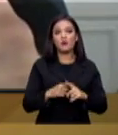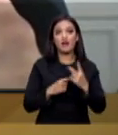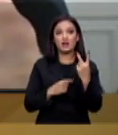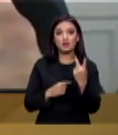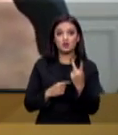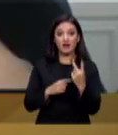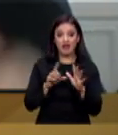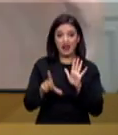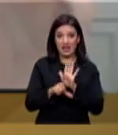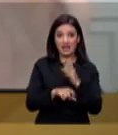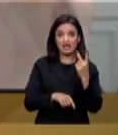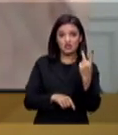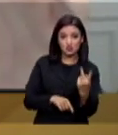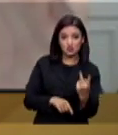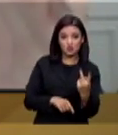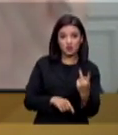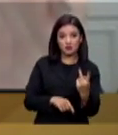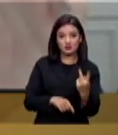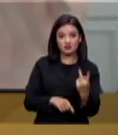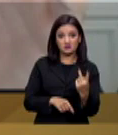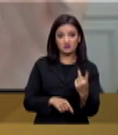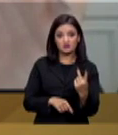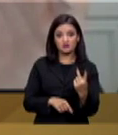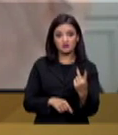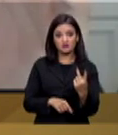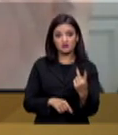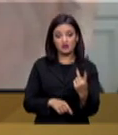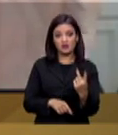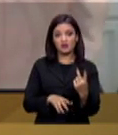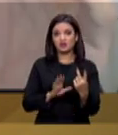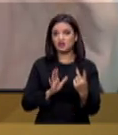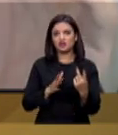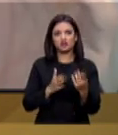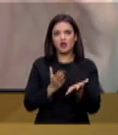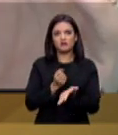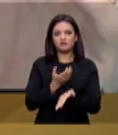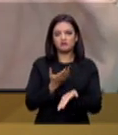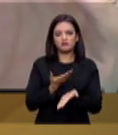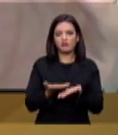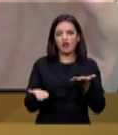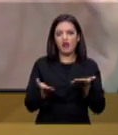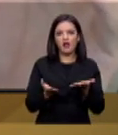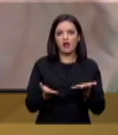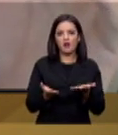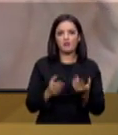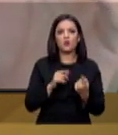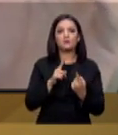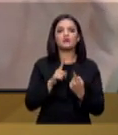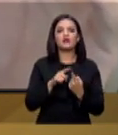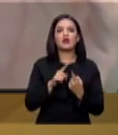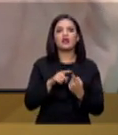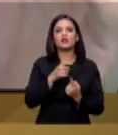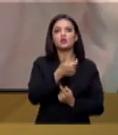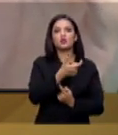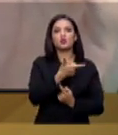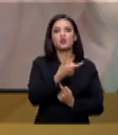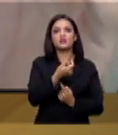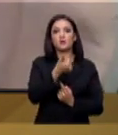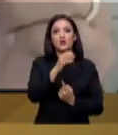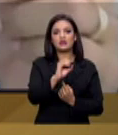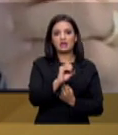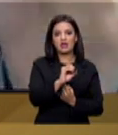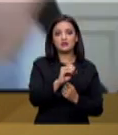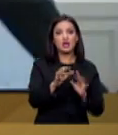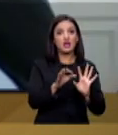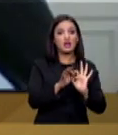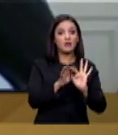impugnadas, elas já exauriram seus efeitos. A Lei 559, de 2010, permitiu contratação por 12